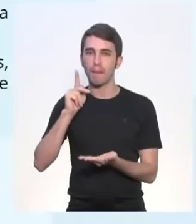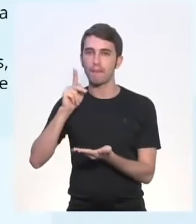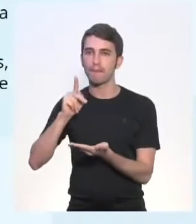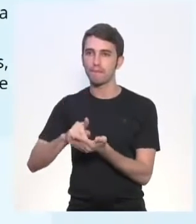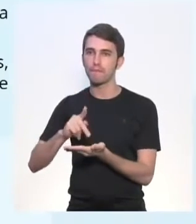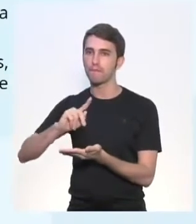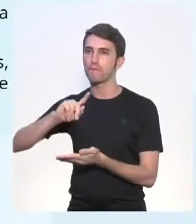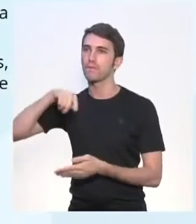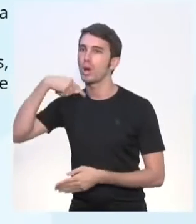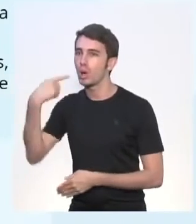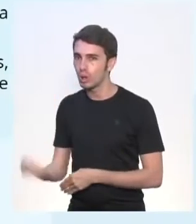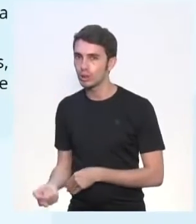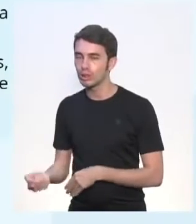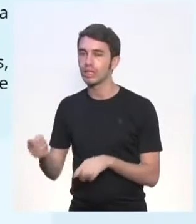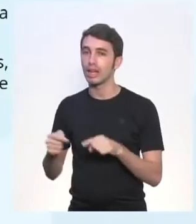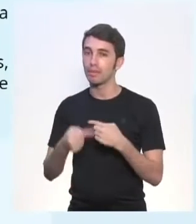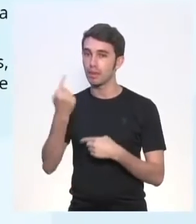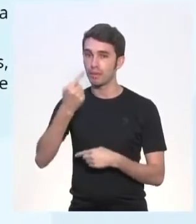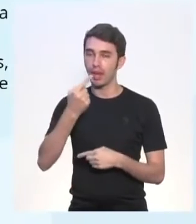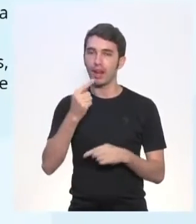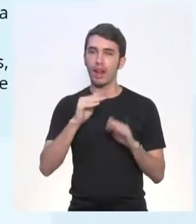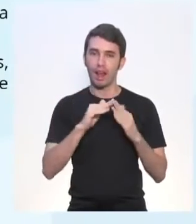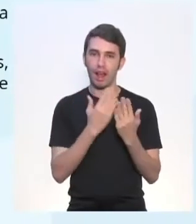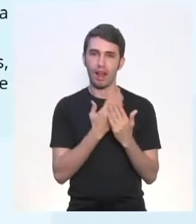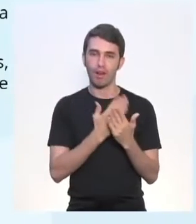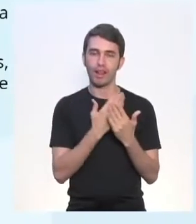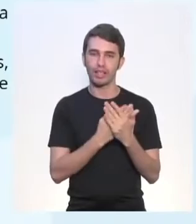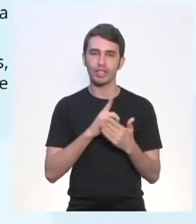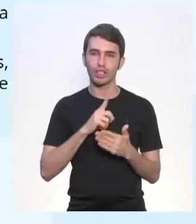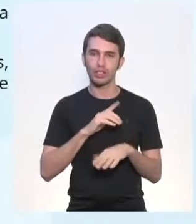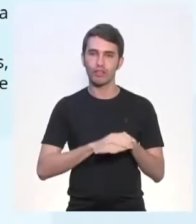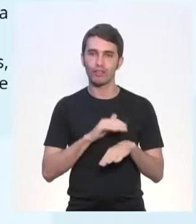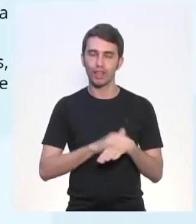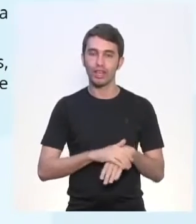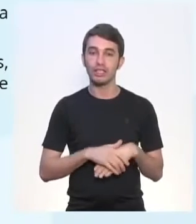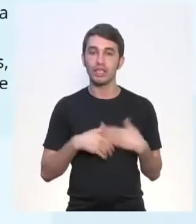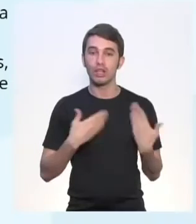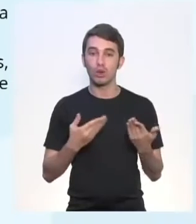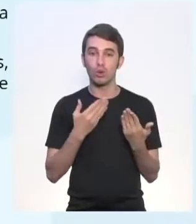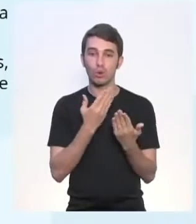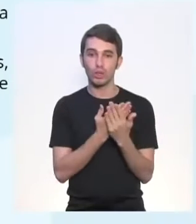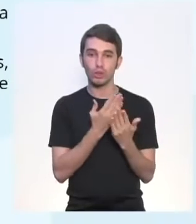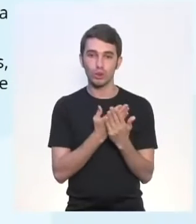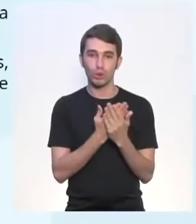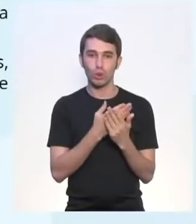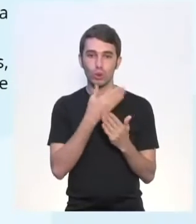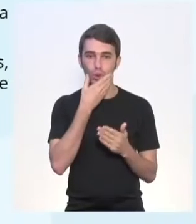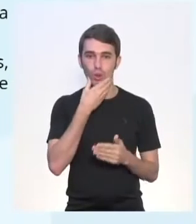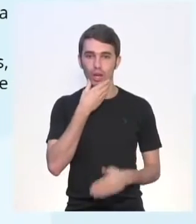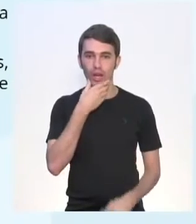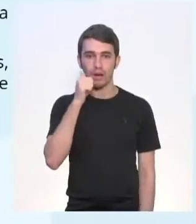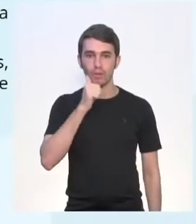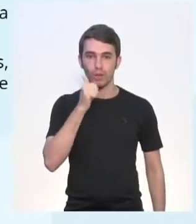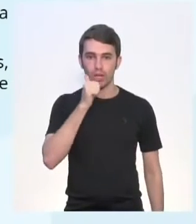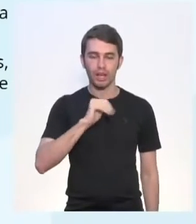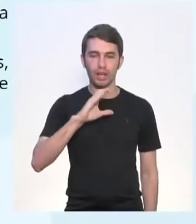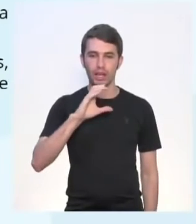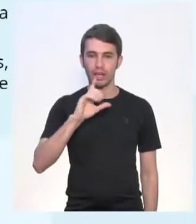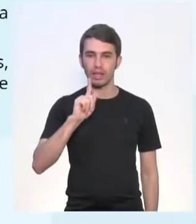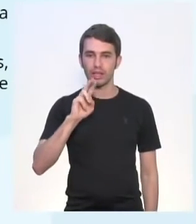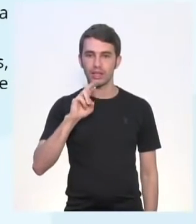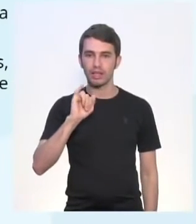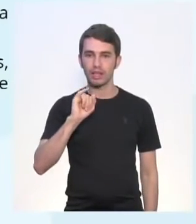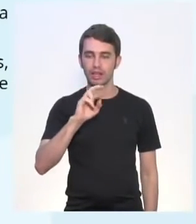Janaína, né, na primeira aula que a gente fez dessa sequência, um estudo desenvolvido pela pesquisadora Claire Wardle, em